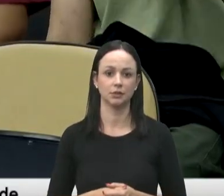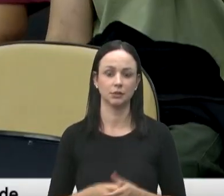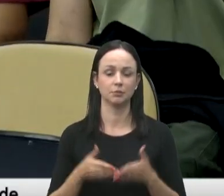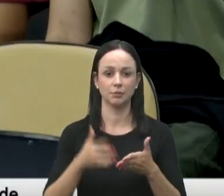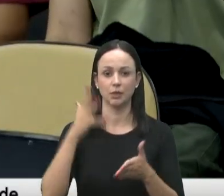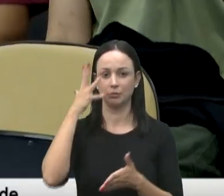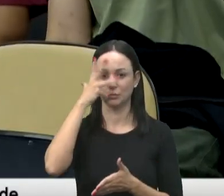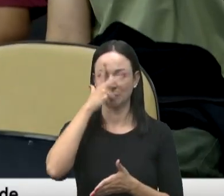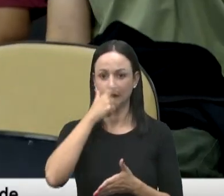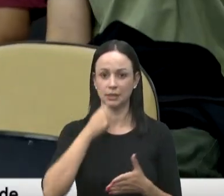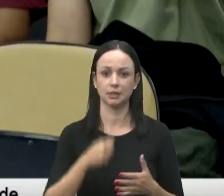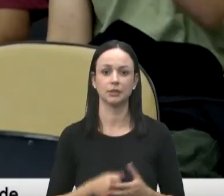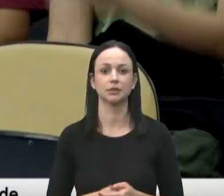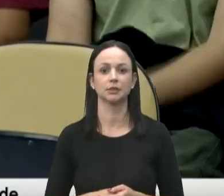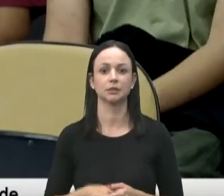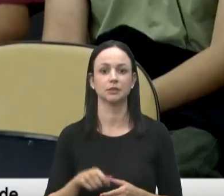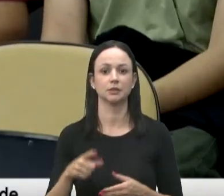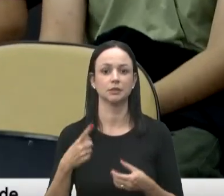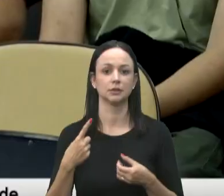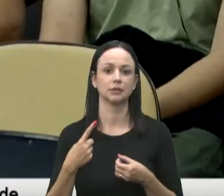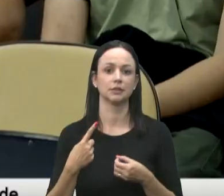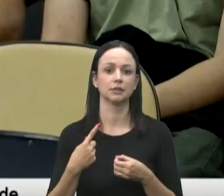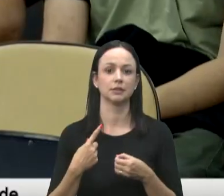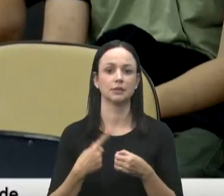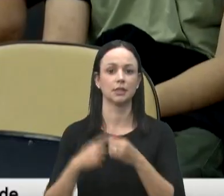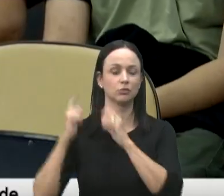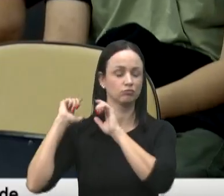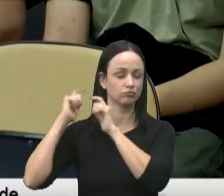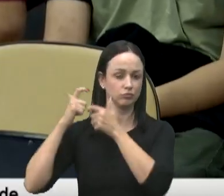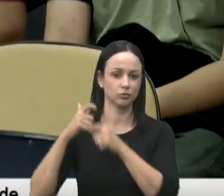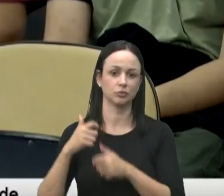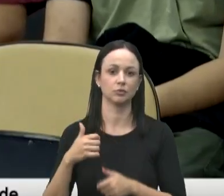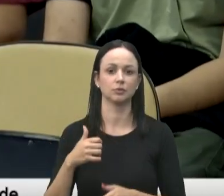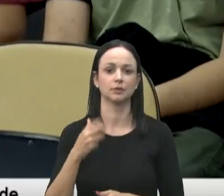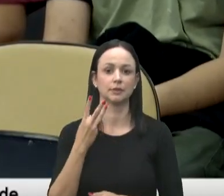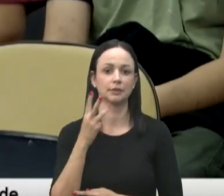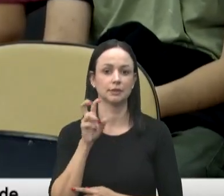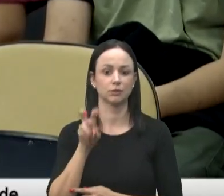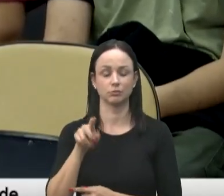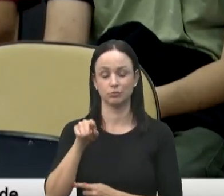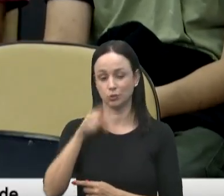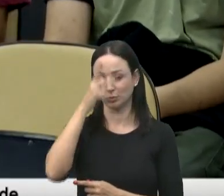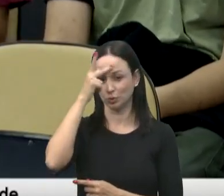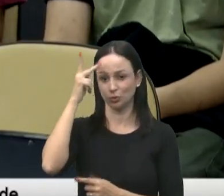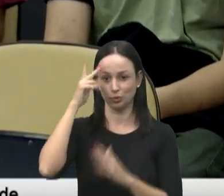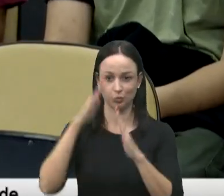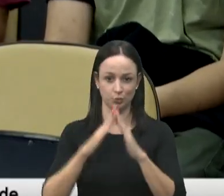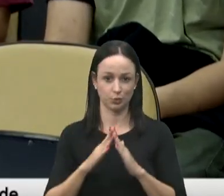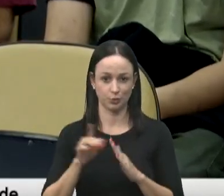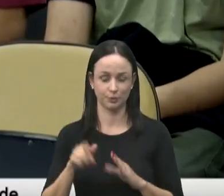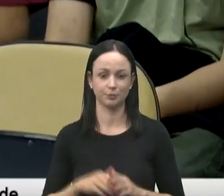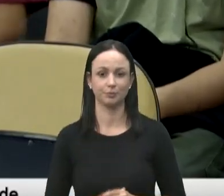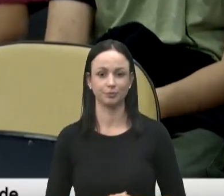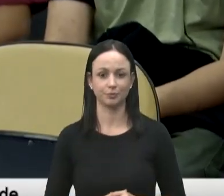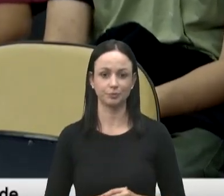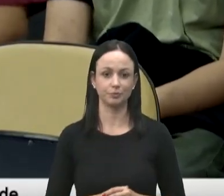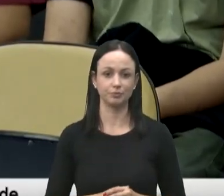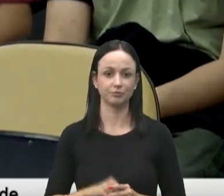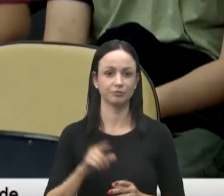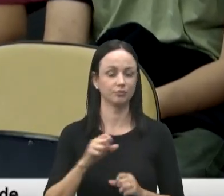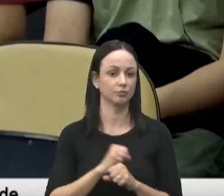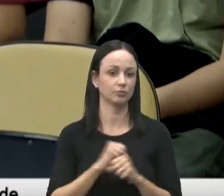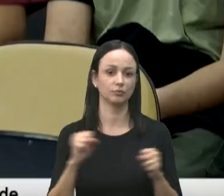Barra Bonita, uma cidade conservadora, né, de 35 mil habitantes, onde era